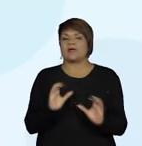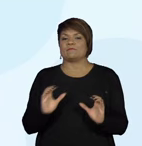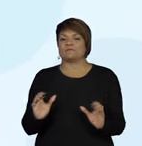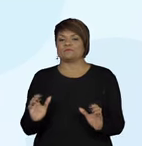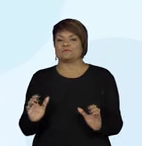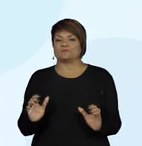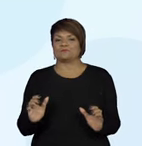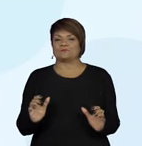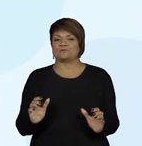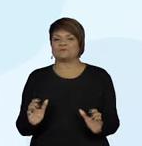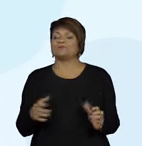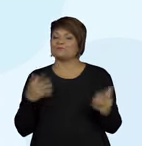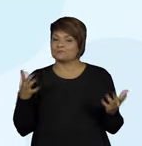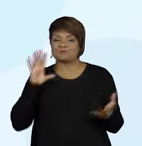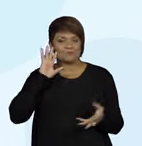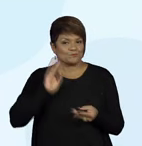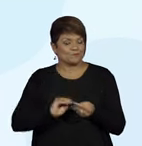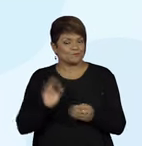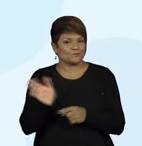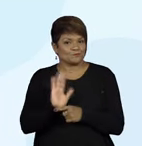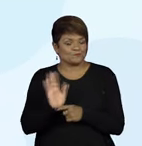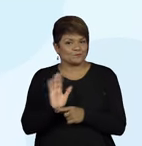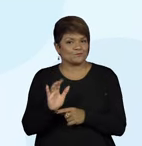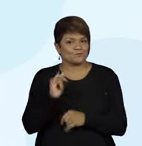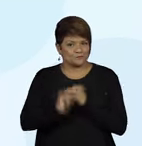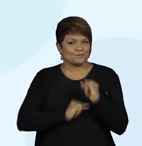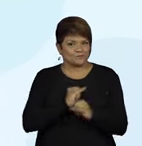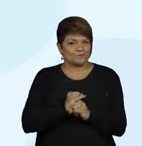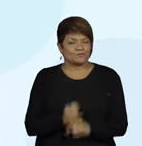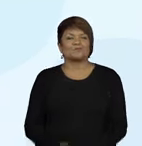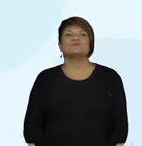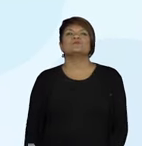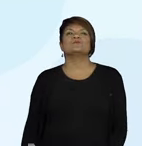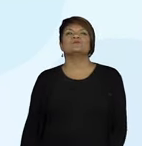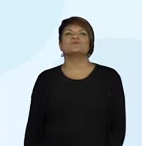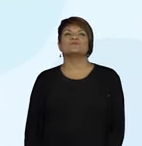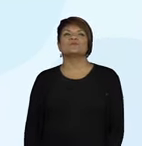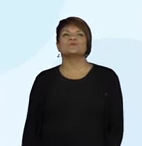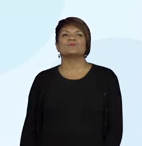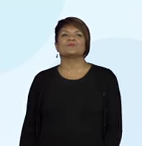conseguiu fazer vídeos na internet. Continuando.